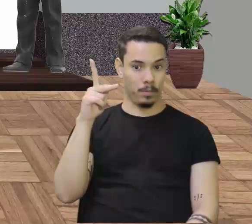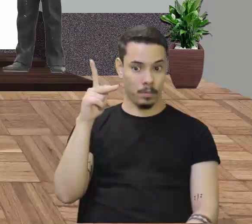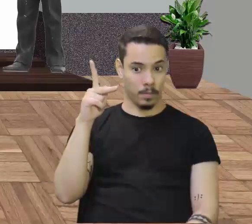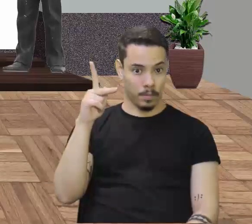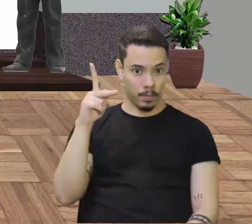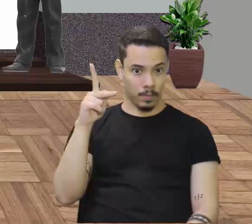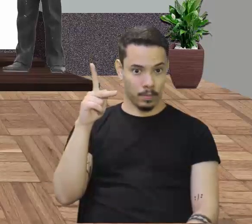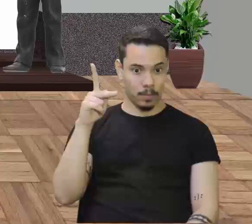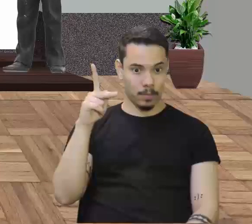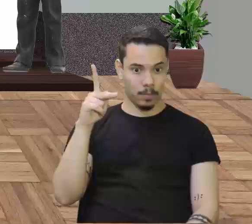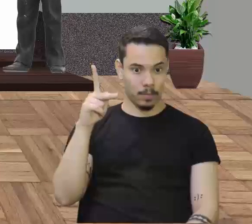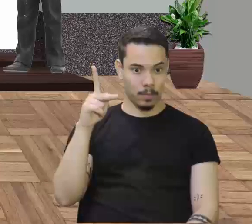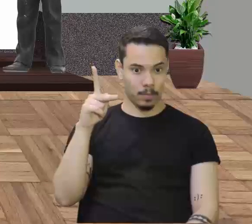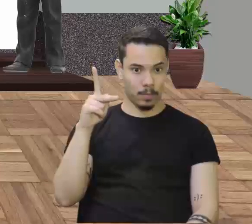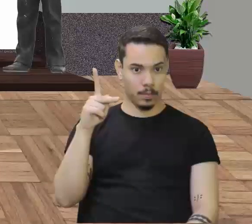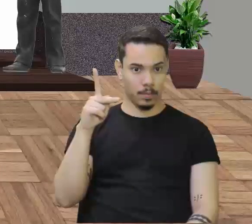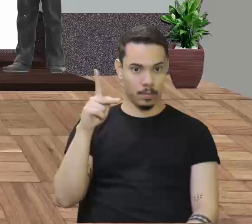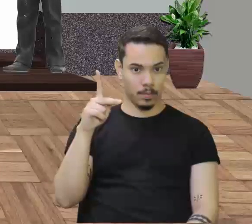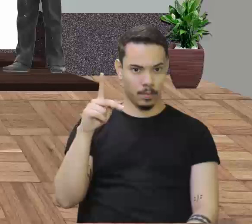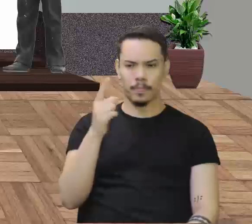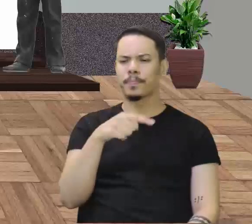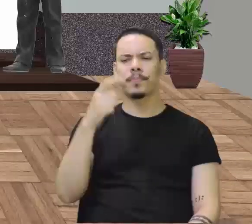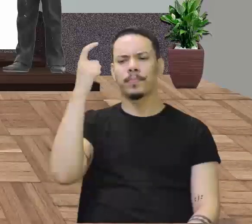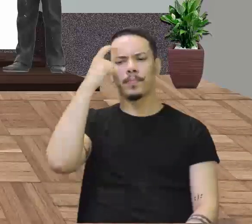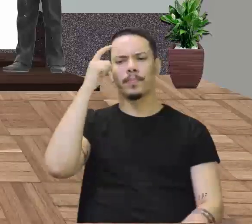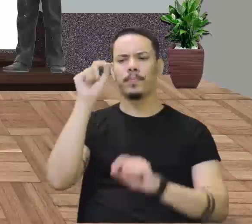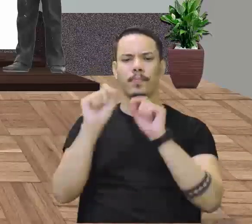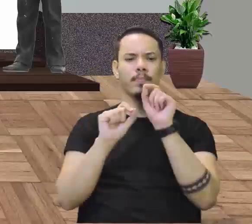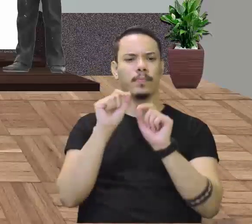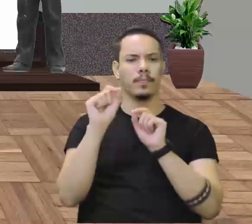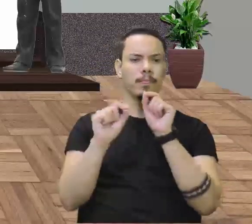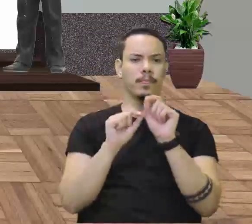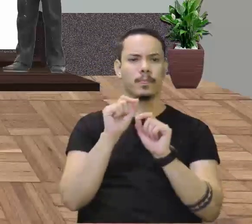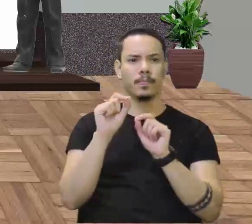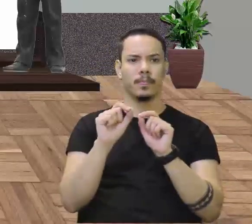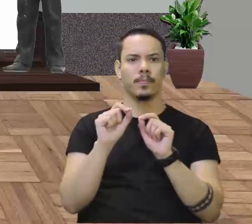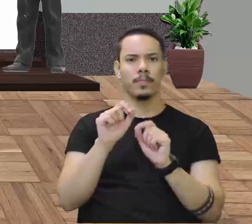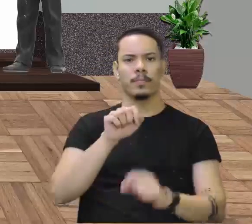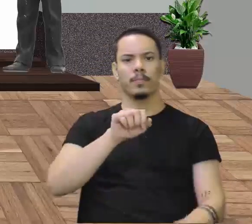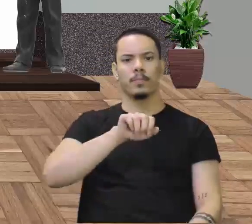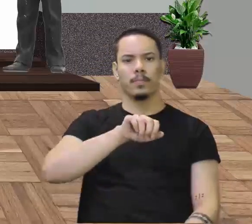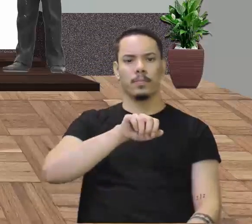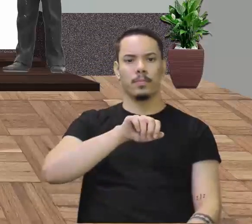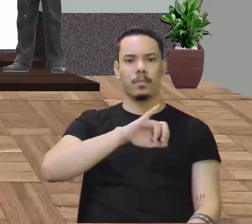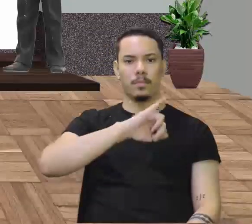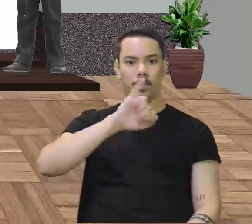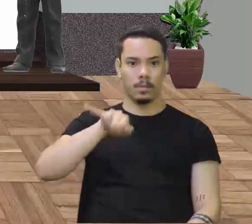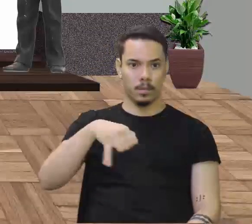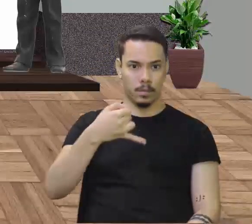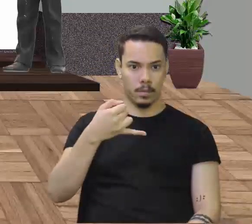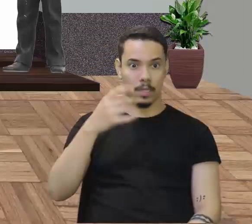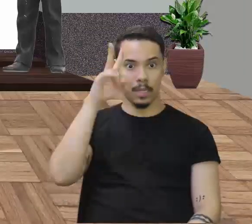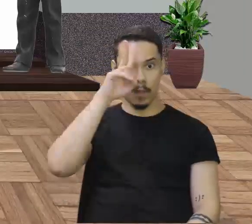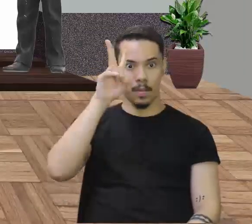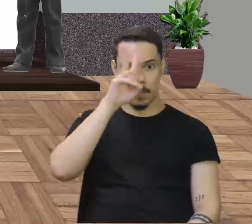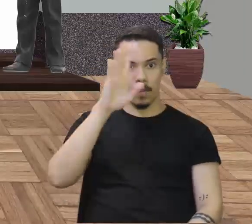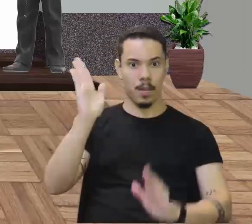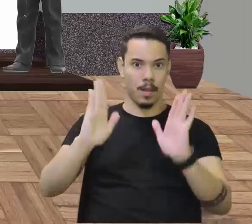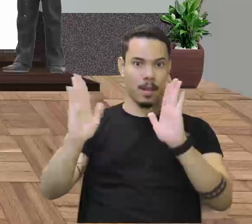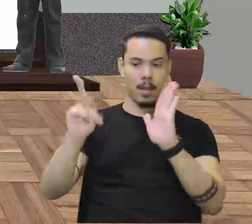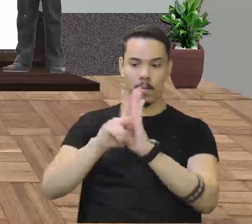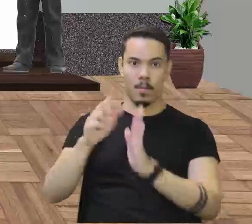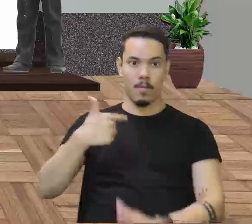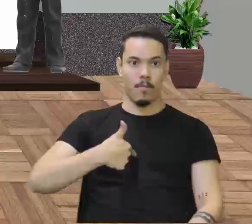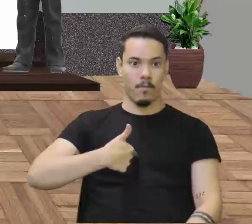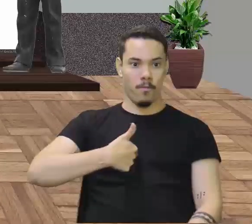Nós temos a saída de Getúlio Vargas em 1945. Lembra? Getúlio